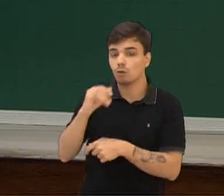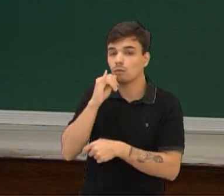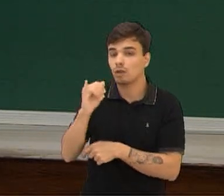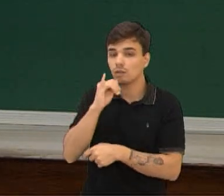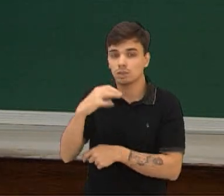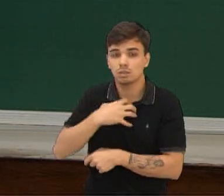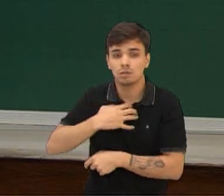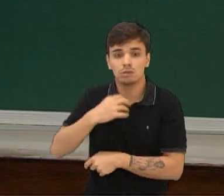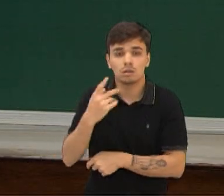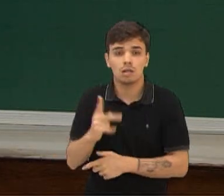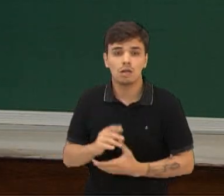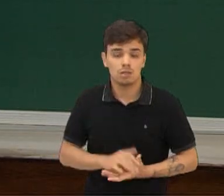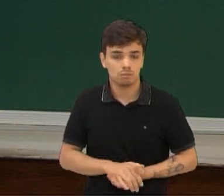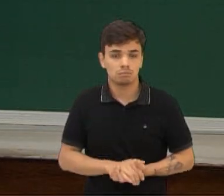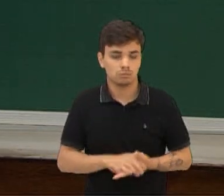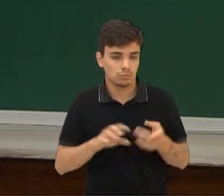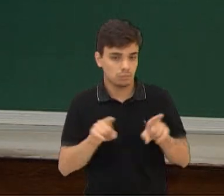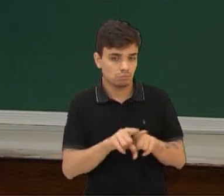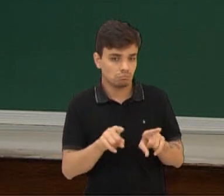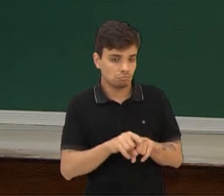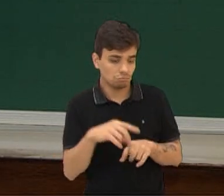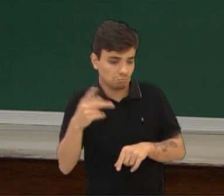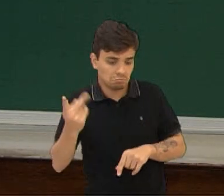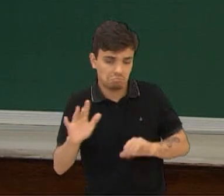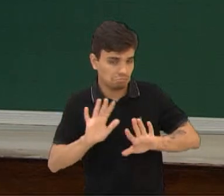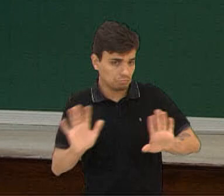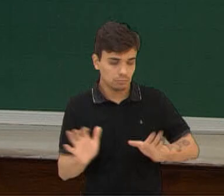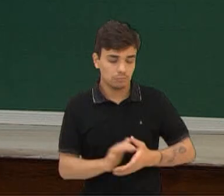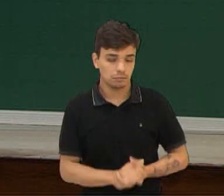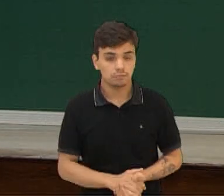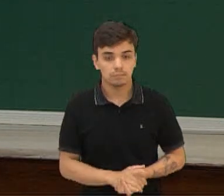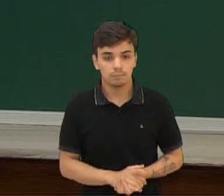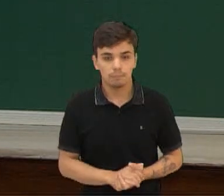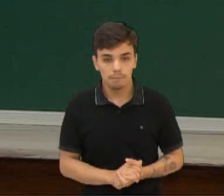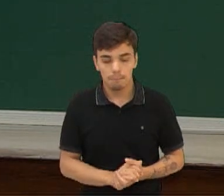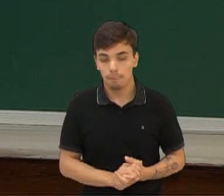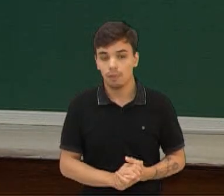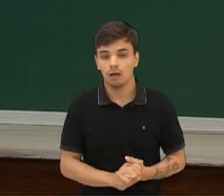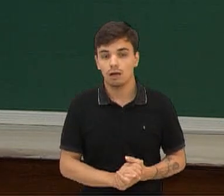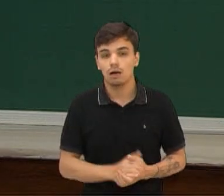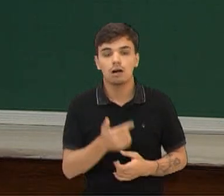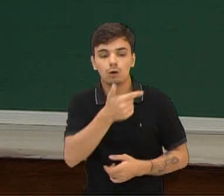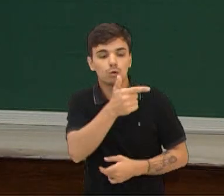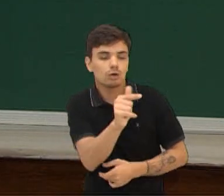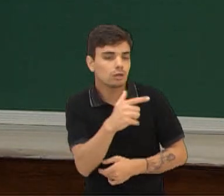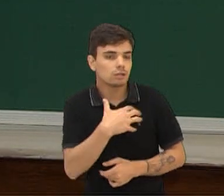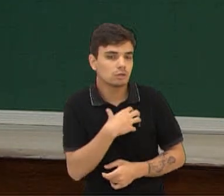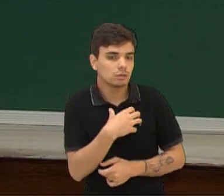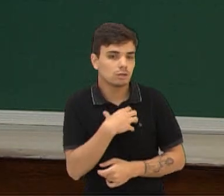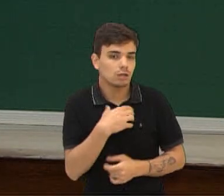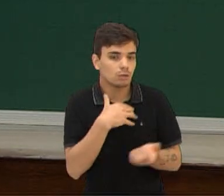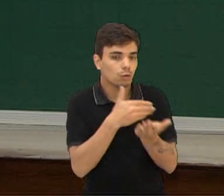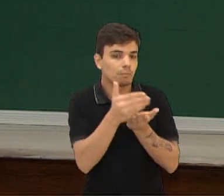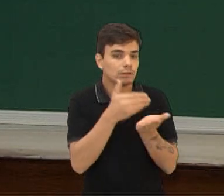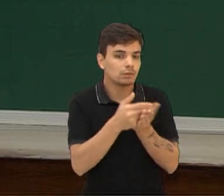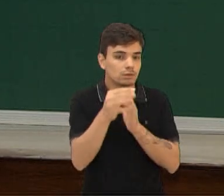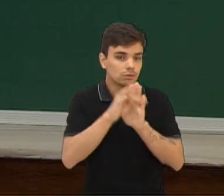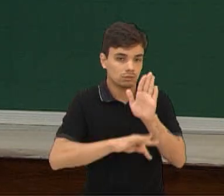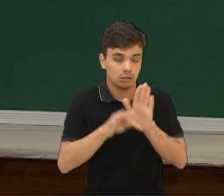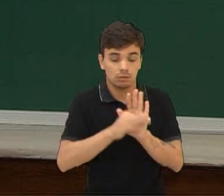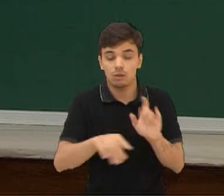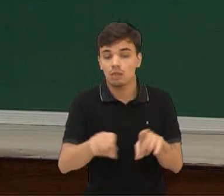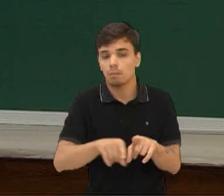maneira dele. A maneira dele, ok? Uma outra maneira da gente introduzir o texto, e essa aqui também é